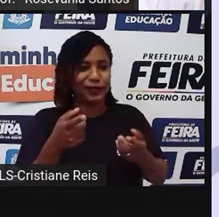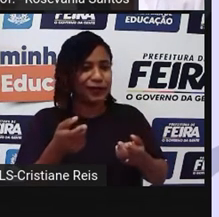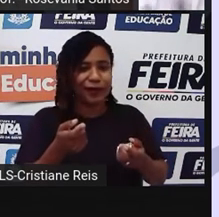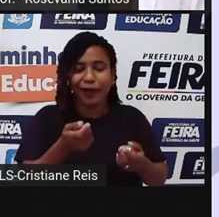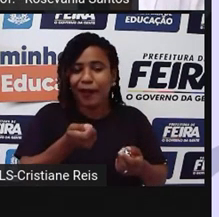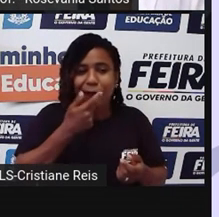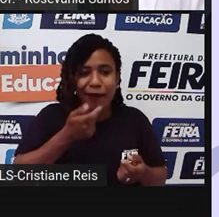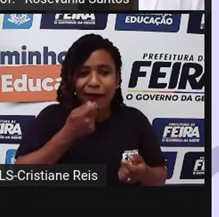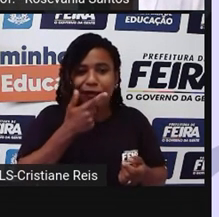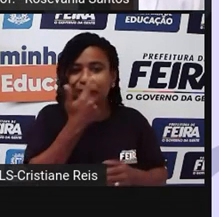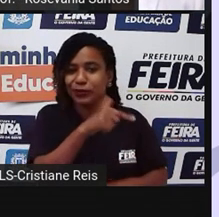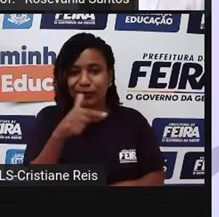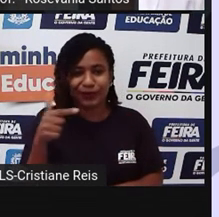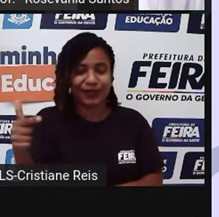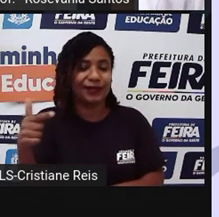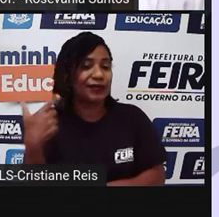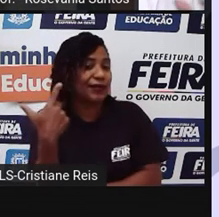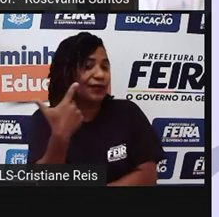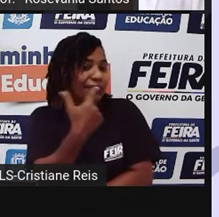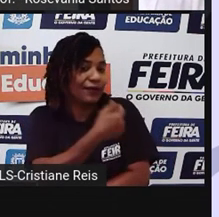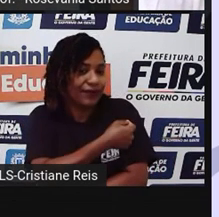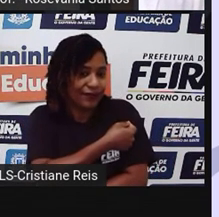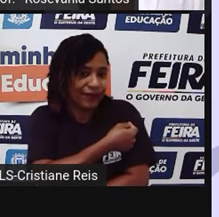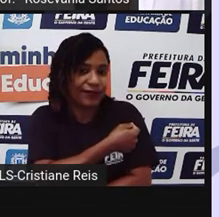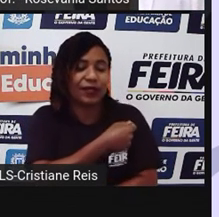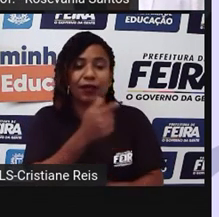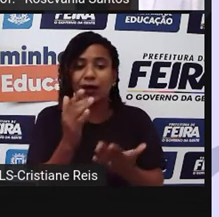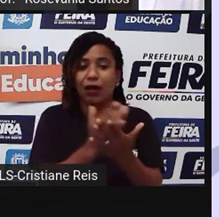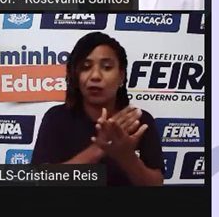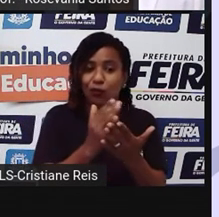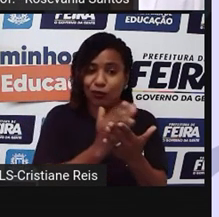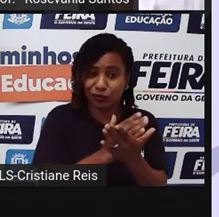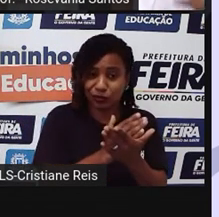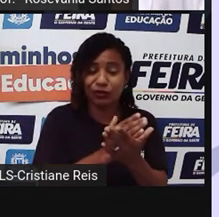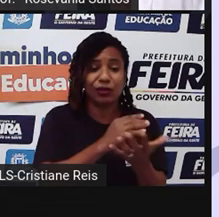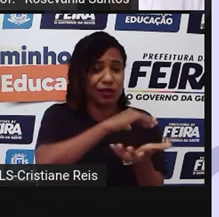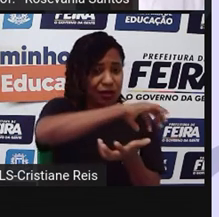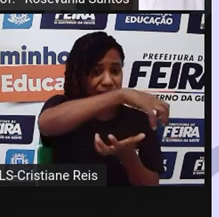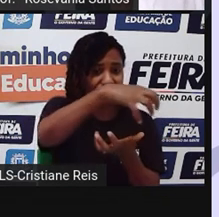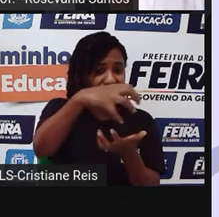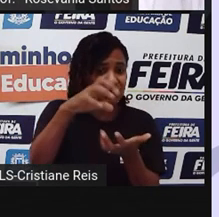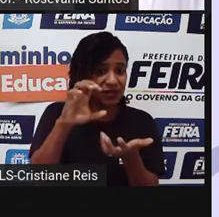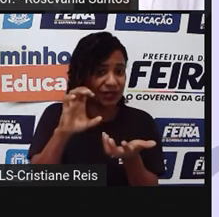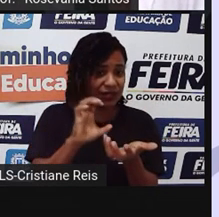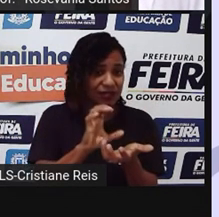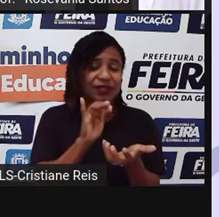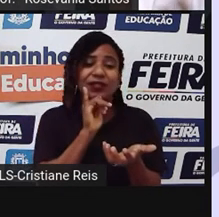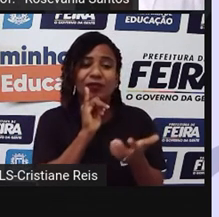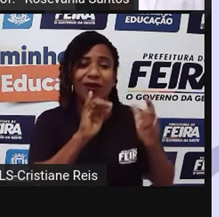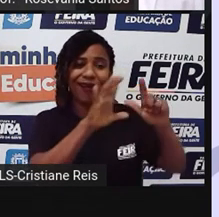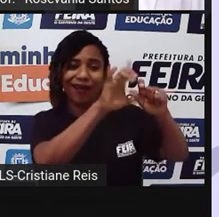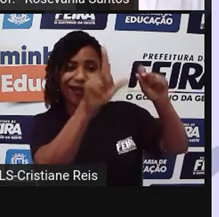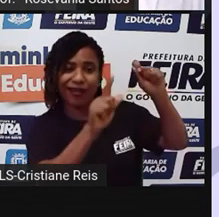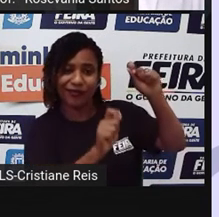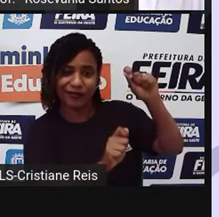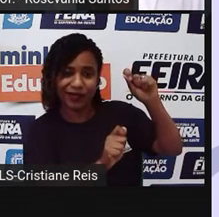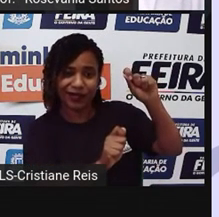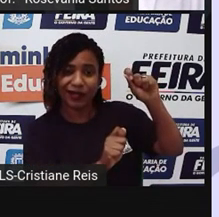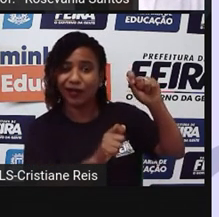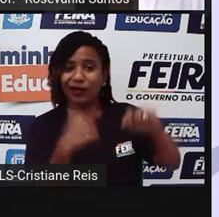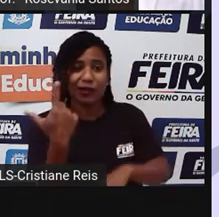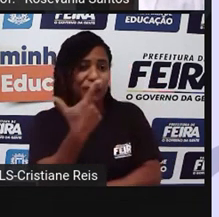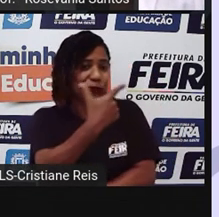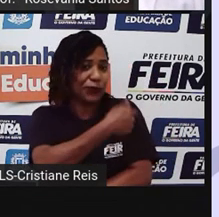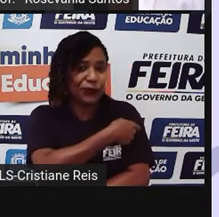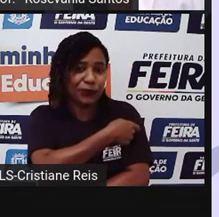das vacinas, para a gente levar em consideração, a gente tem continentes como a África aqui, né, tá à míngua quase que praticamente